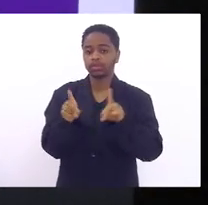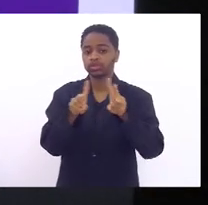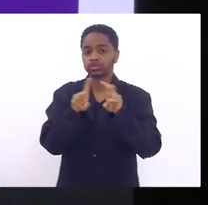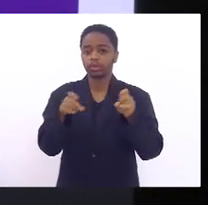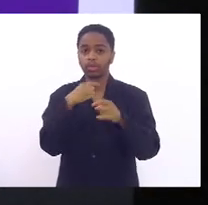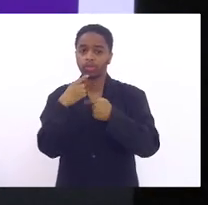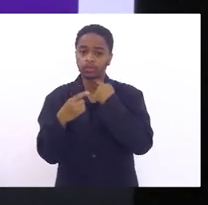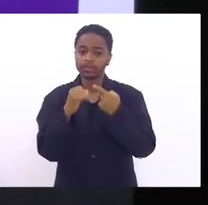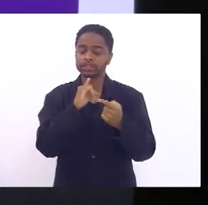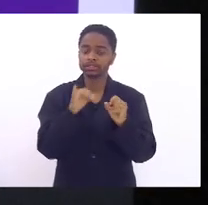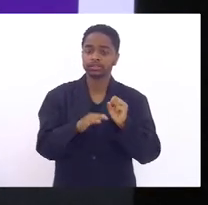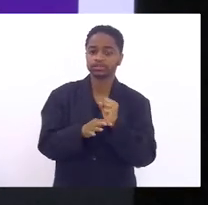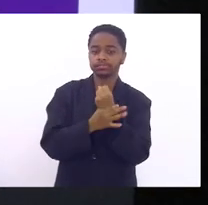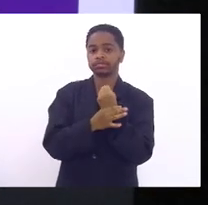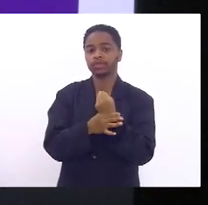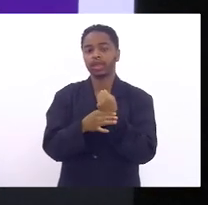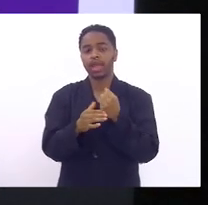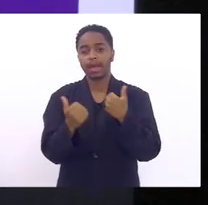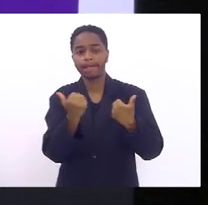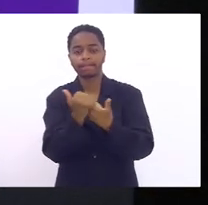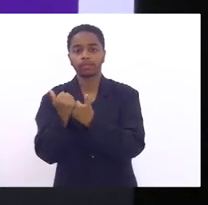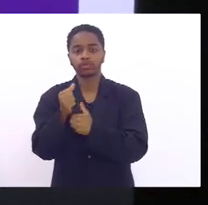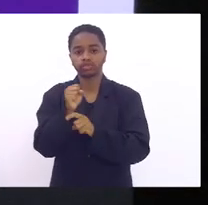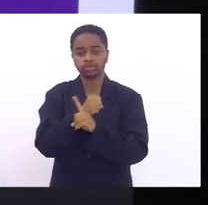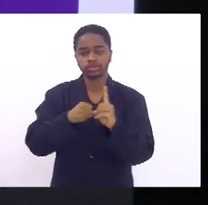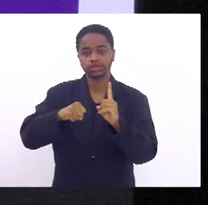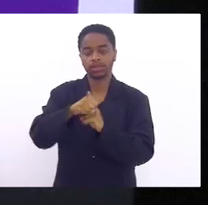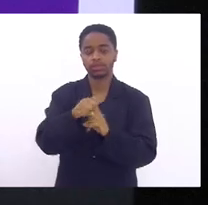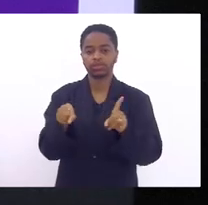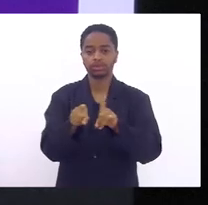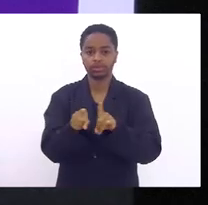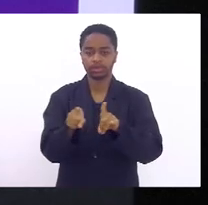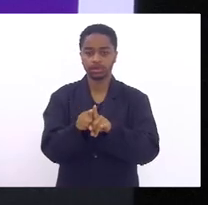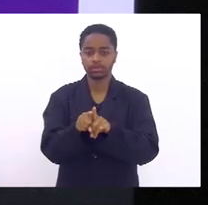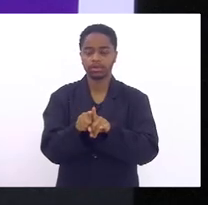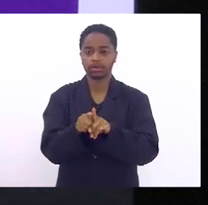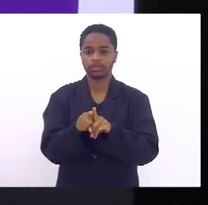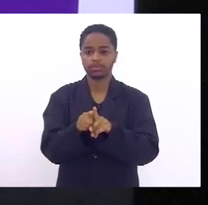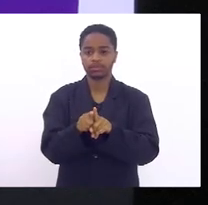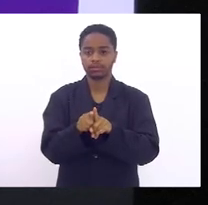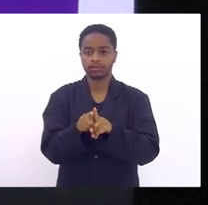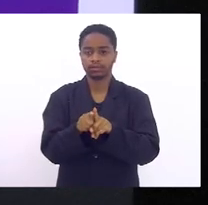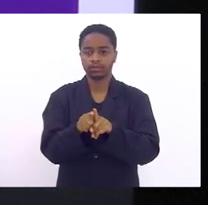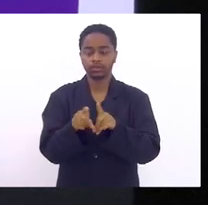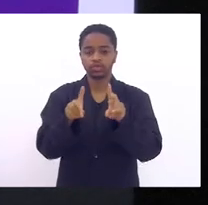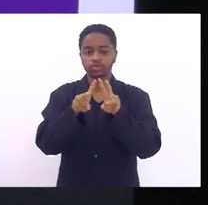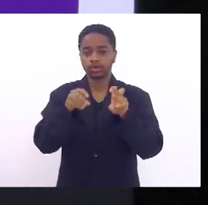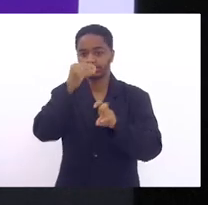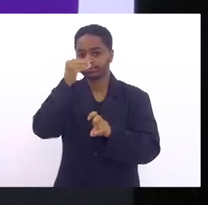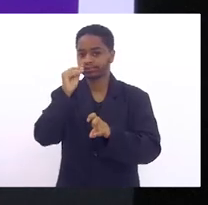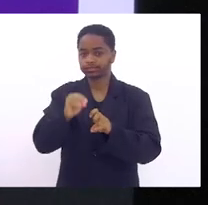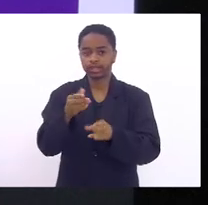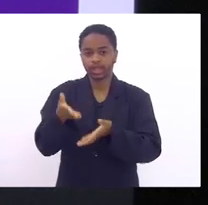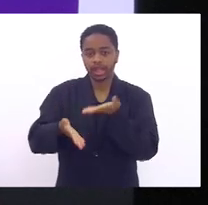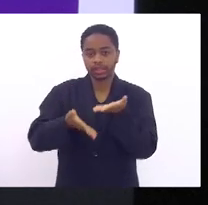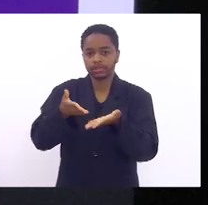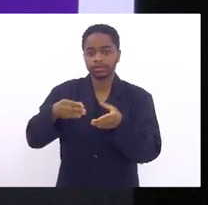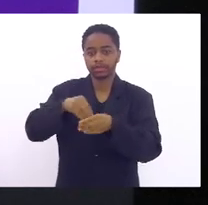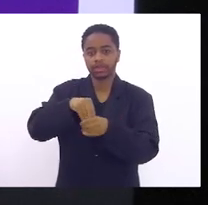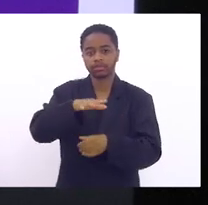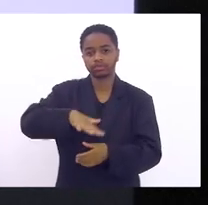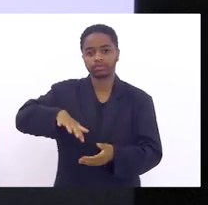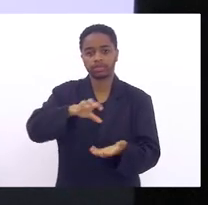sociais Seguridade Social e também a própria negligência no atendimento nos equipamentos